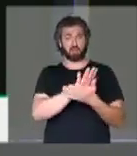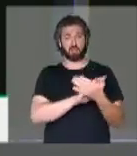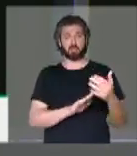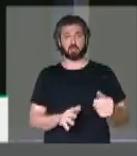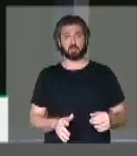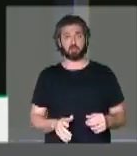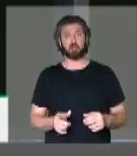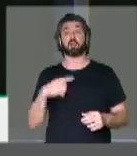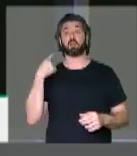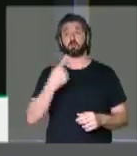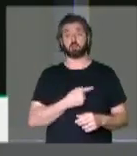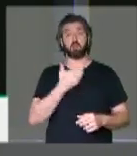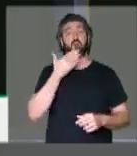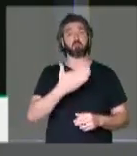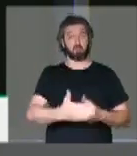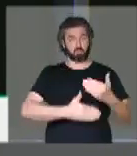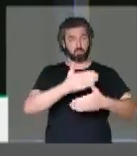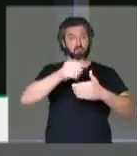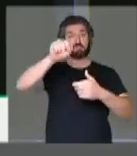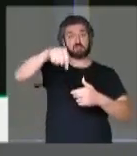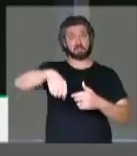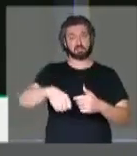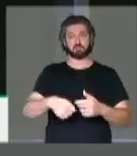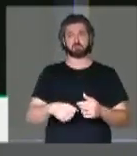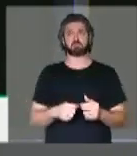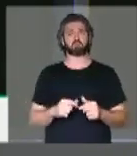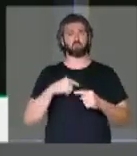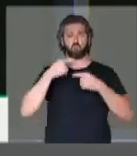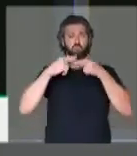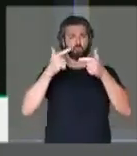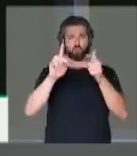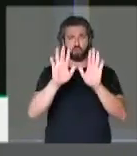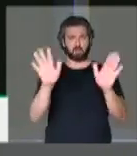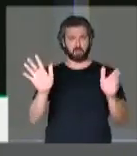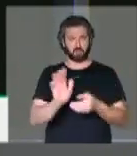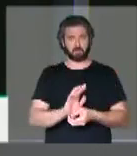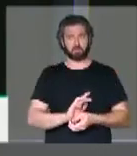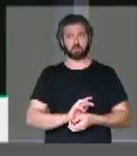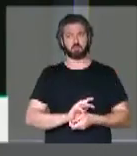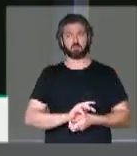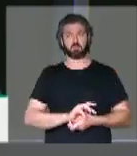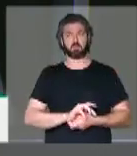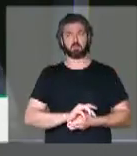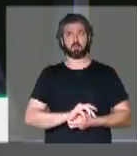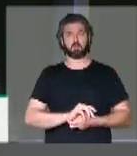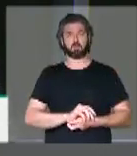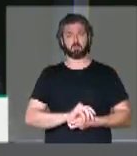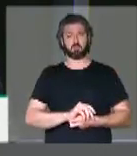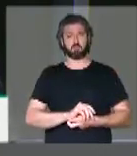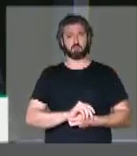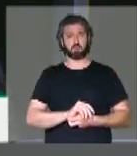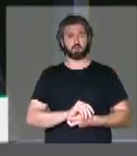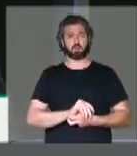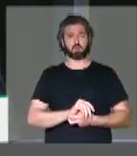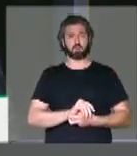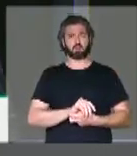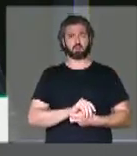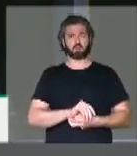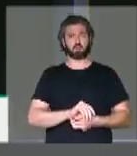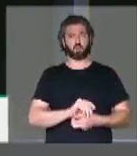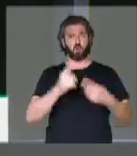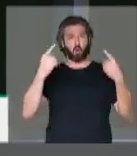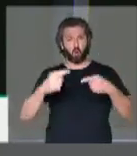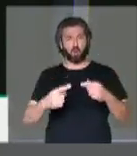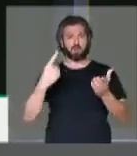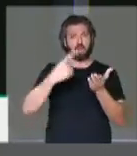somos a favor do desenvolvimento não temos nenhuma dúvida quanto isso não temos nada contra fazer